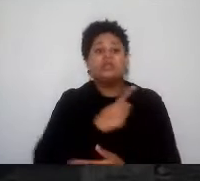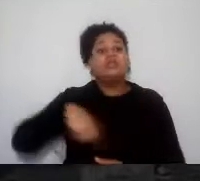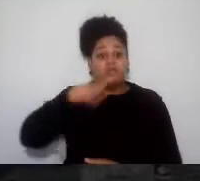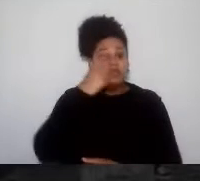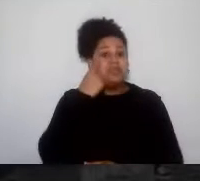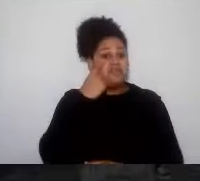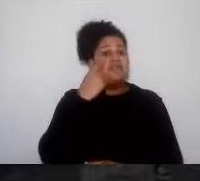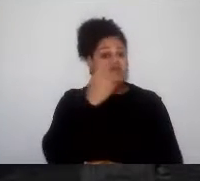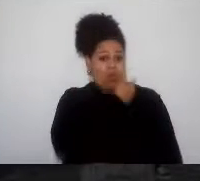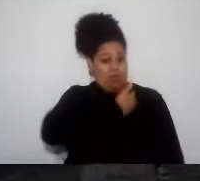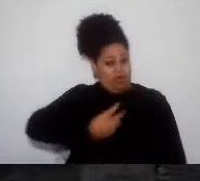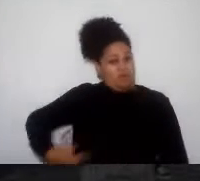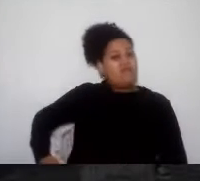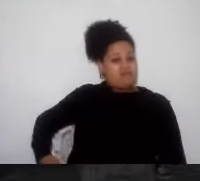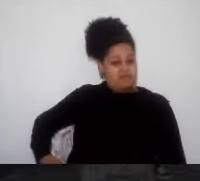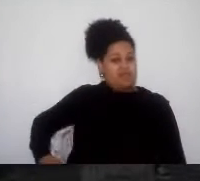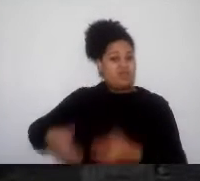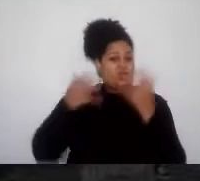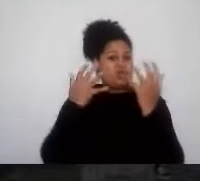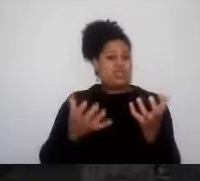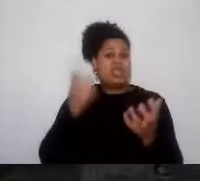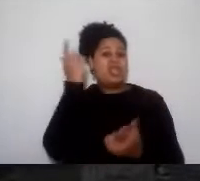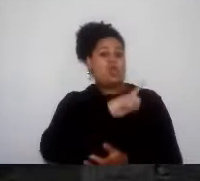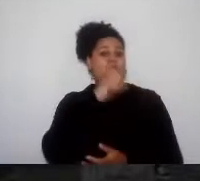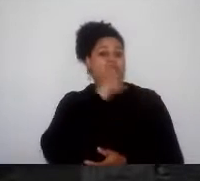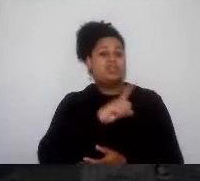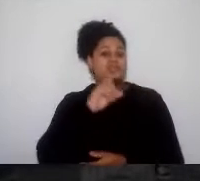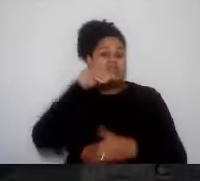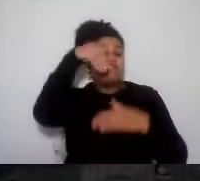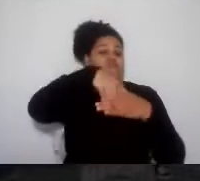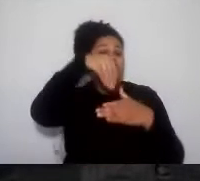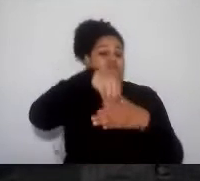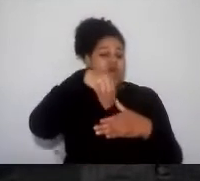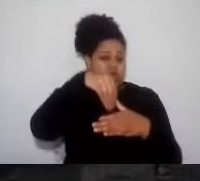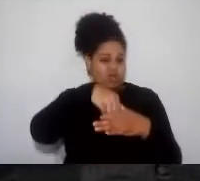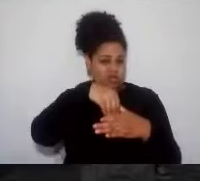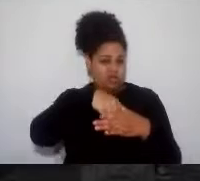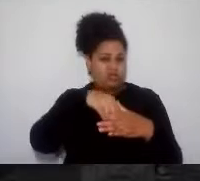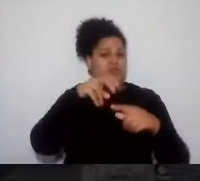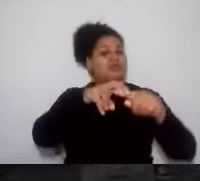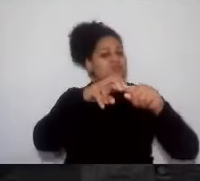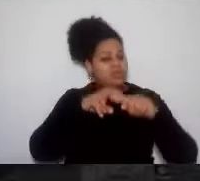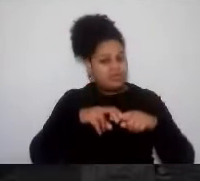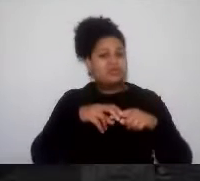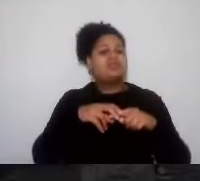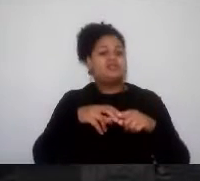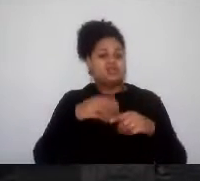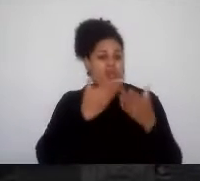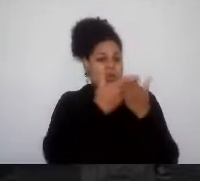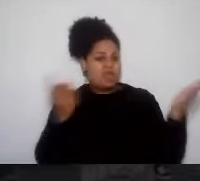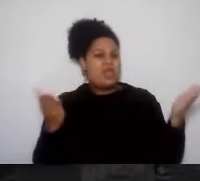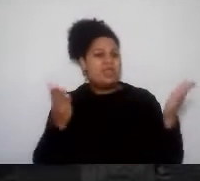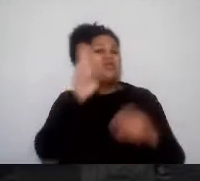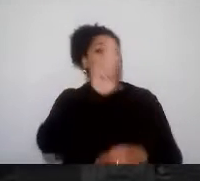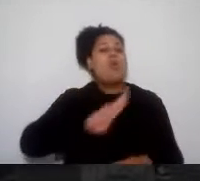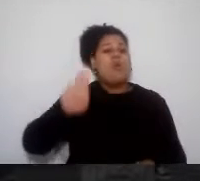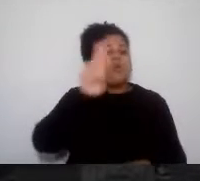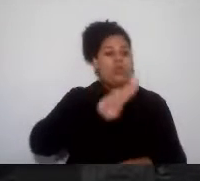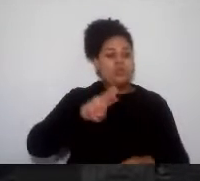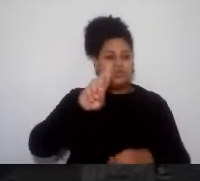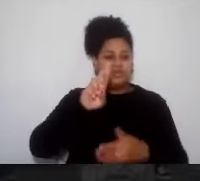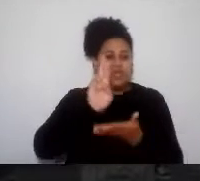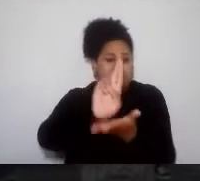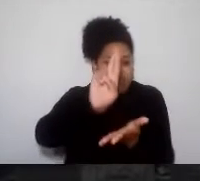votos que necessita. É um absurdo, né? E eles não mediram esforço para usar esses